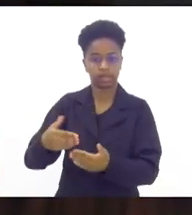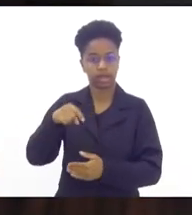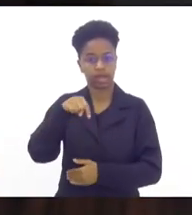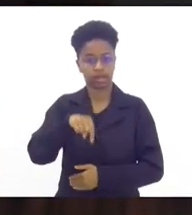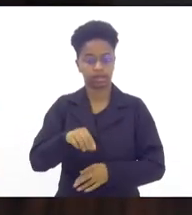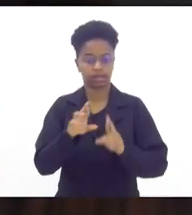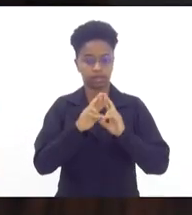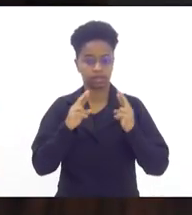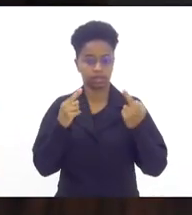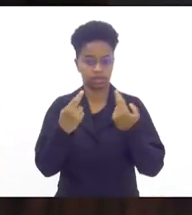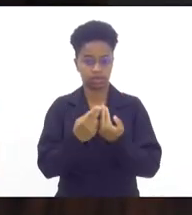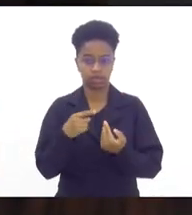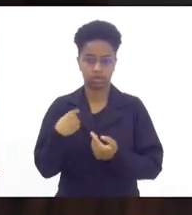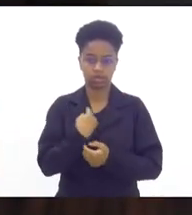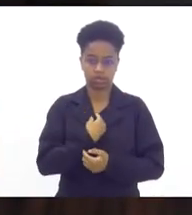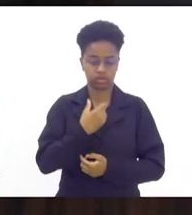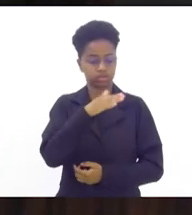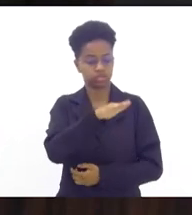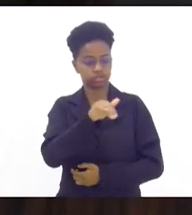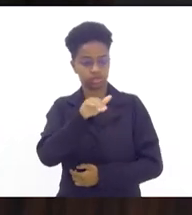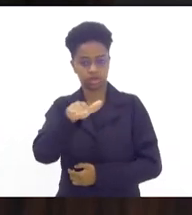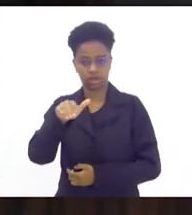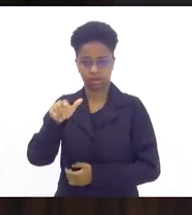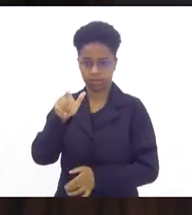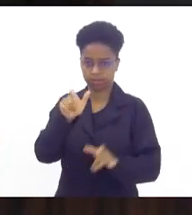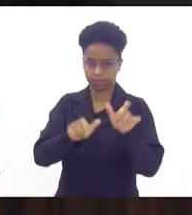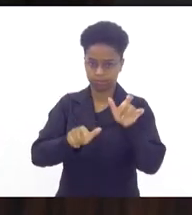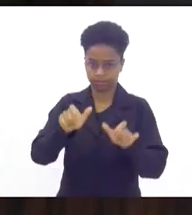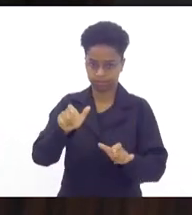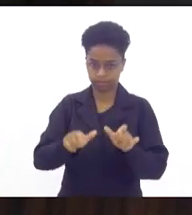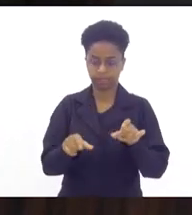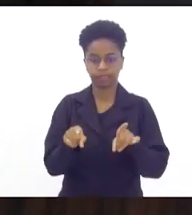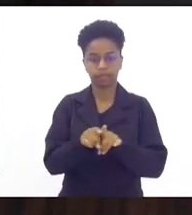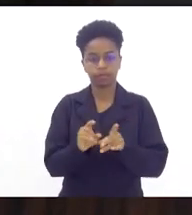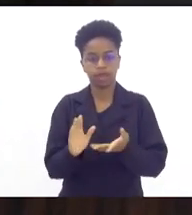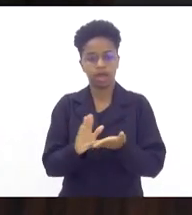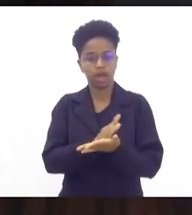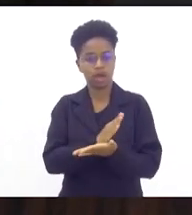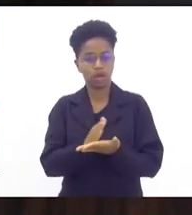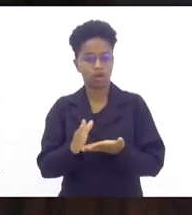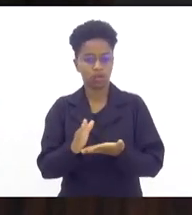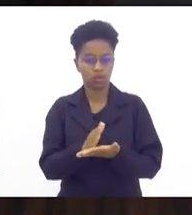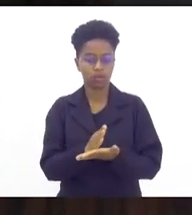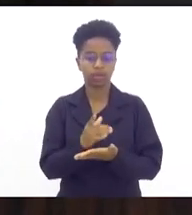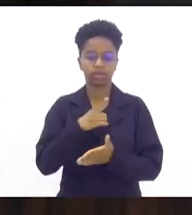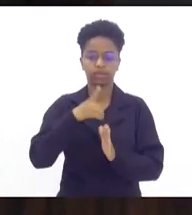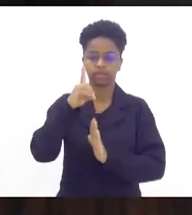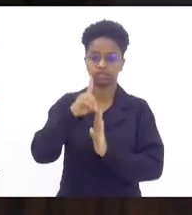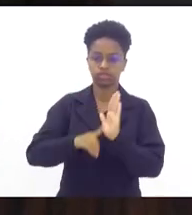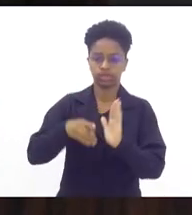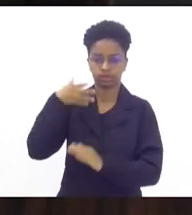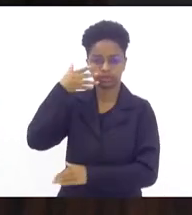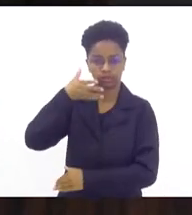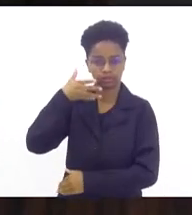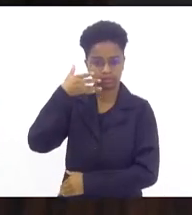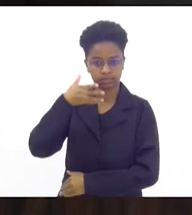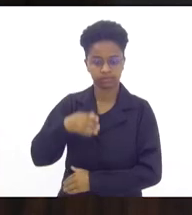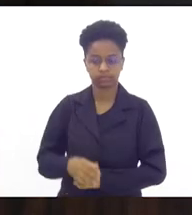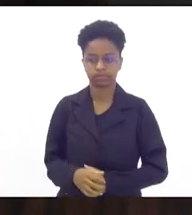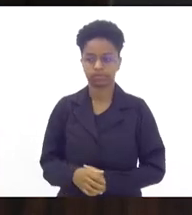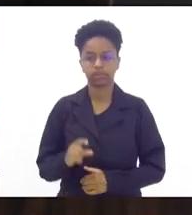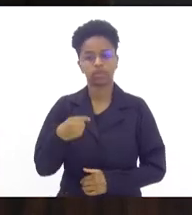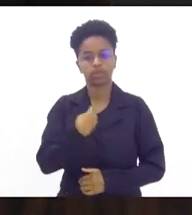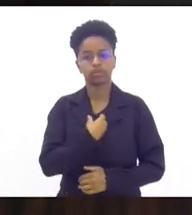sessão faremos menção das mesmas e algumas delas terão direito a fala o que muito